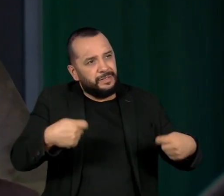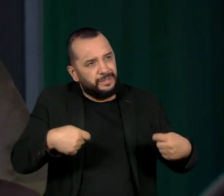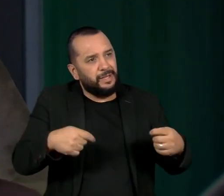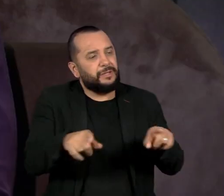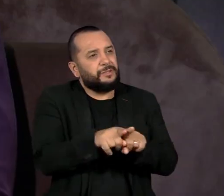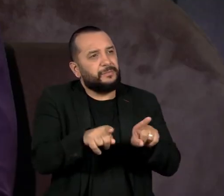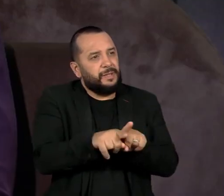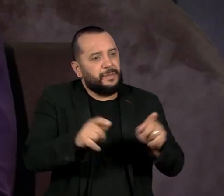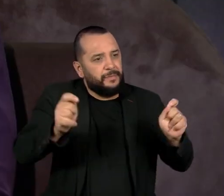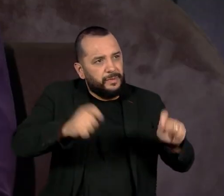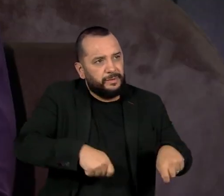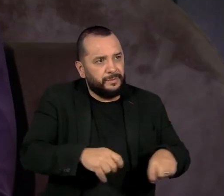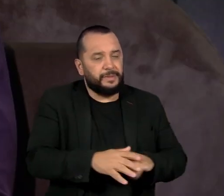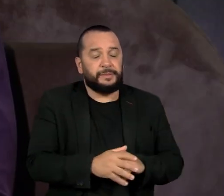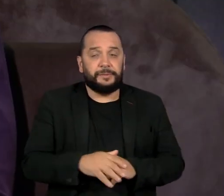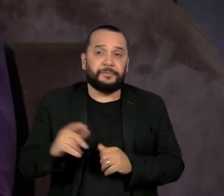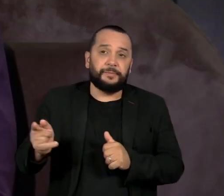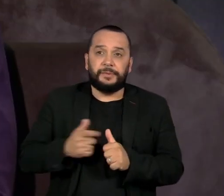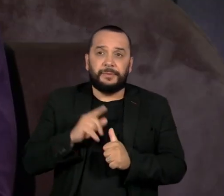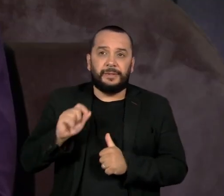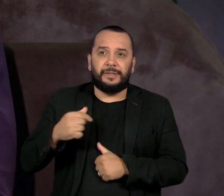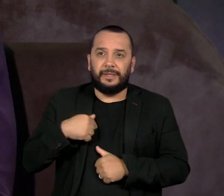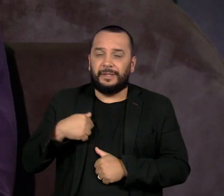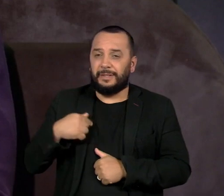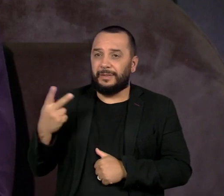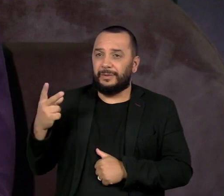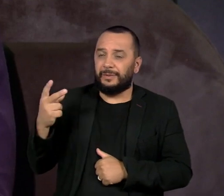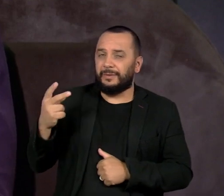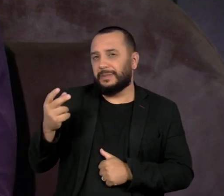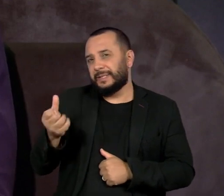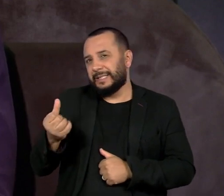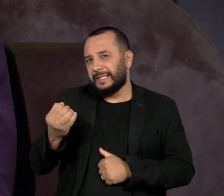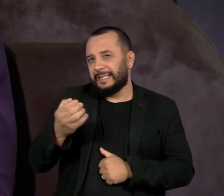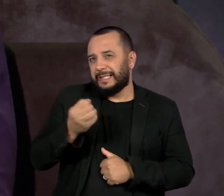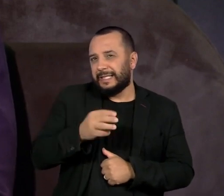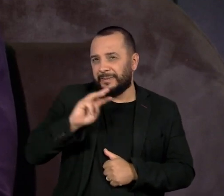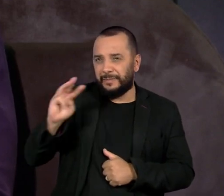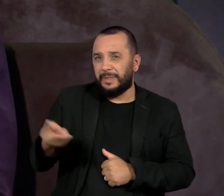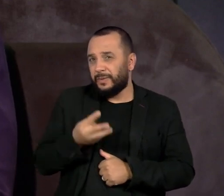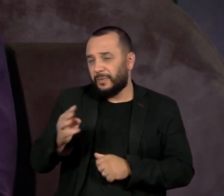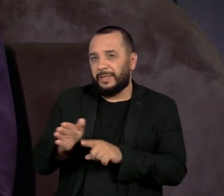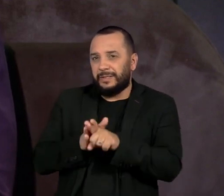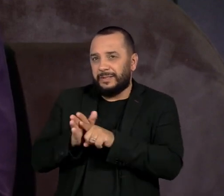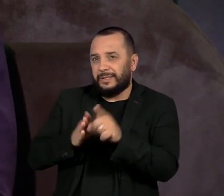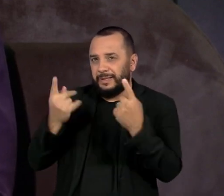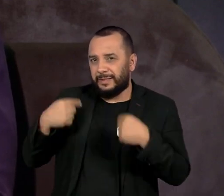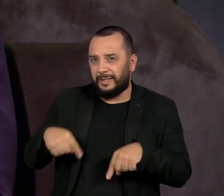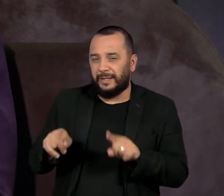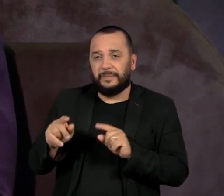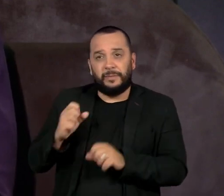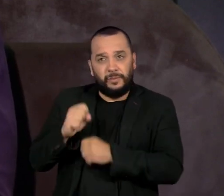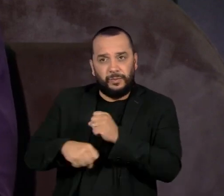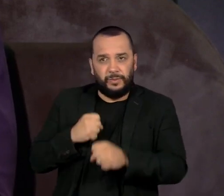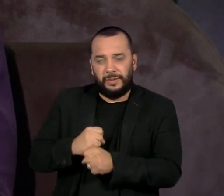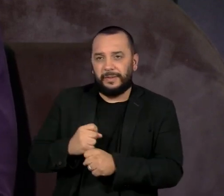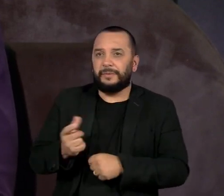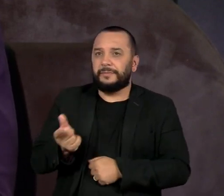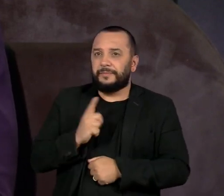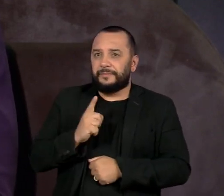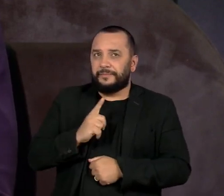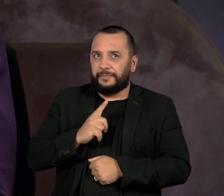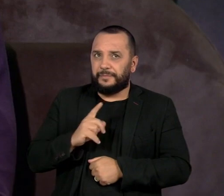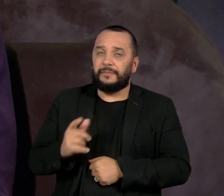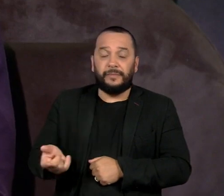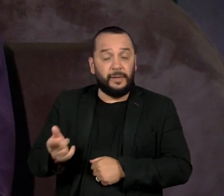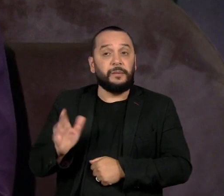possibilidade? Primeiro que tem uma coisa, né? Você falou em 600 milhões de consultas por ano. Mas existe uma coisa que a gente estuda que se chama Lei dos